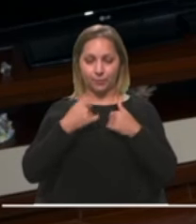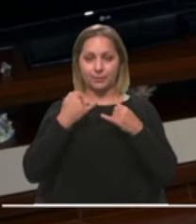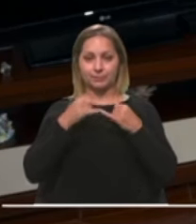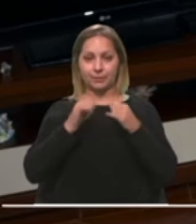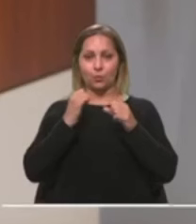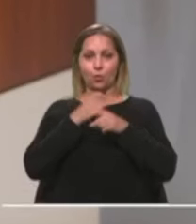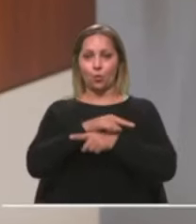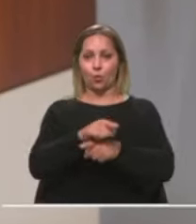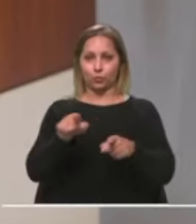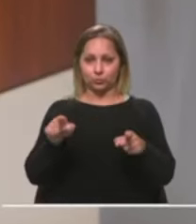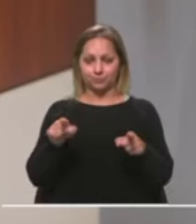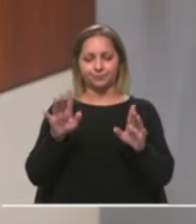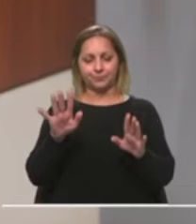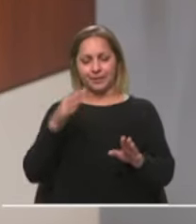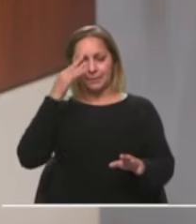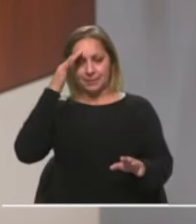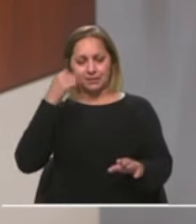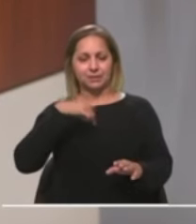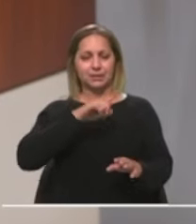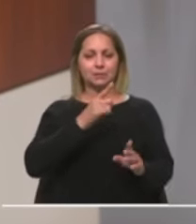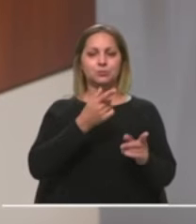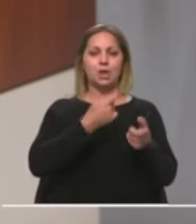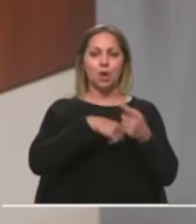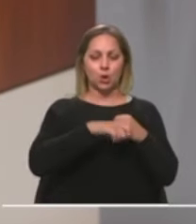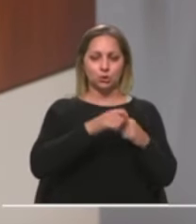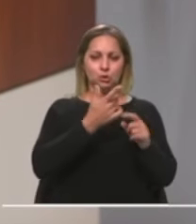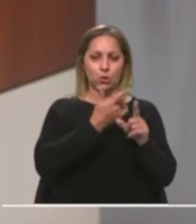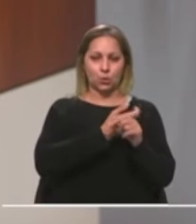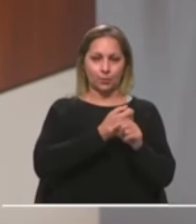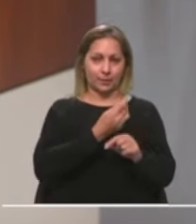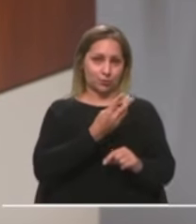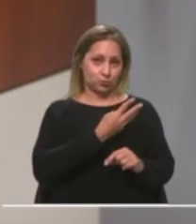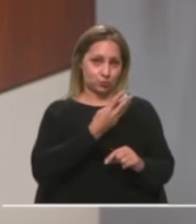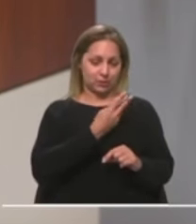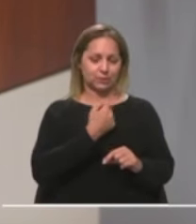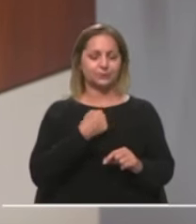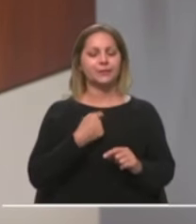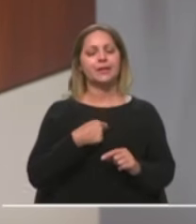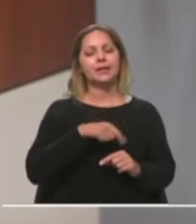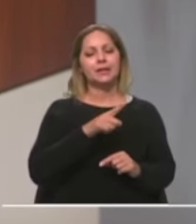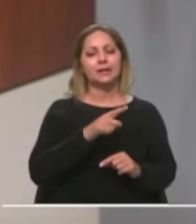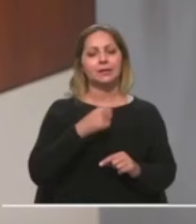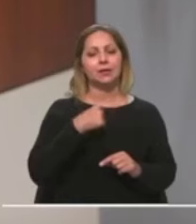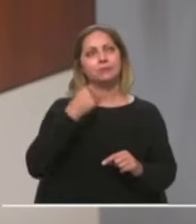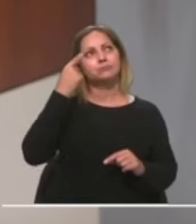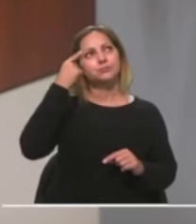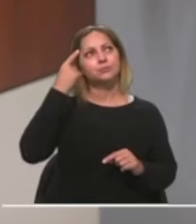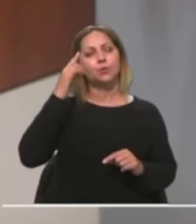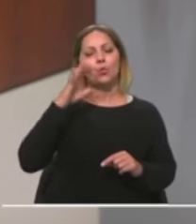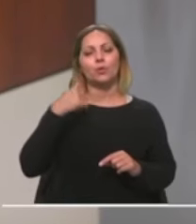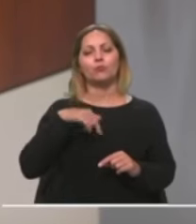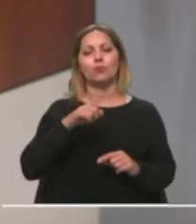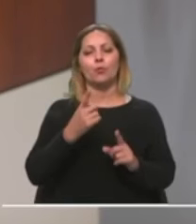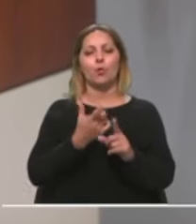Porque imagine, nós íamos a um centro comercial fazer compras, íamos os três, ou eu estou-me a lembrar, por exemplo, quando nós